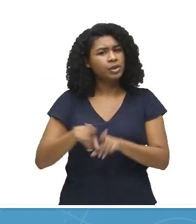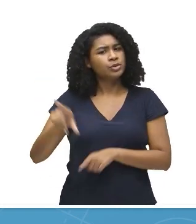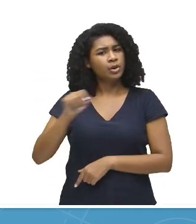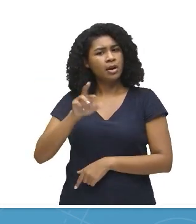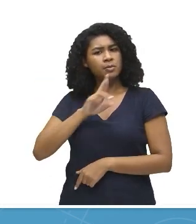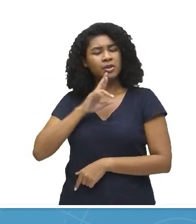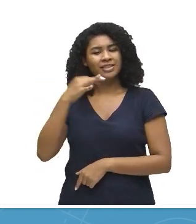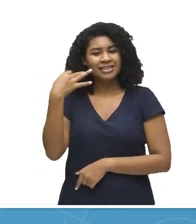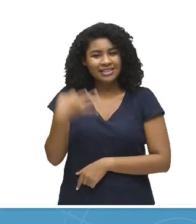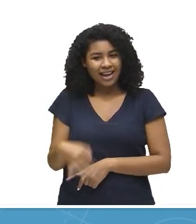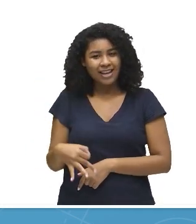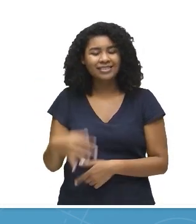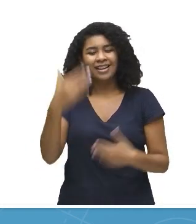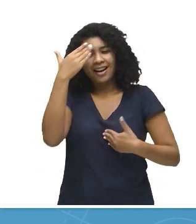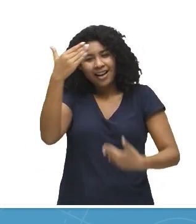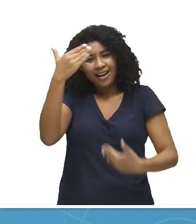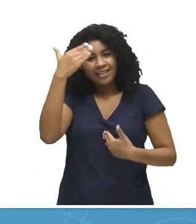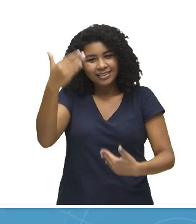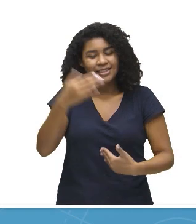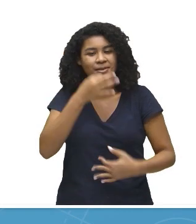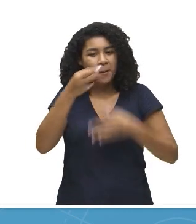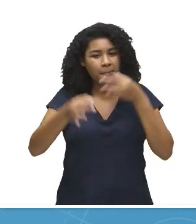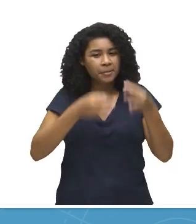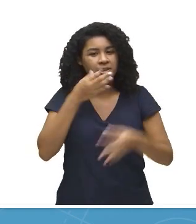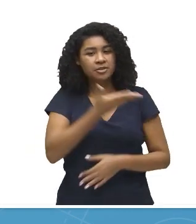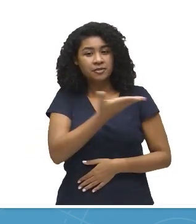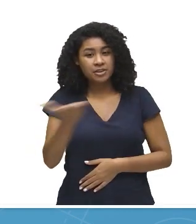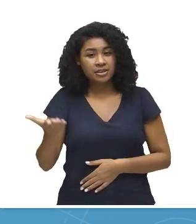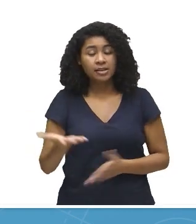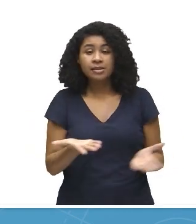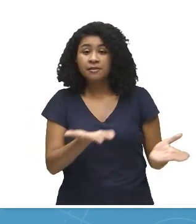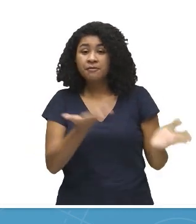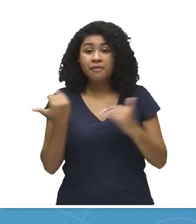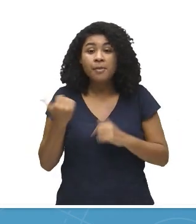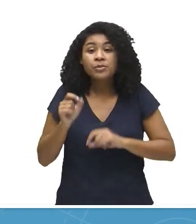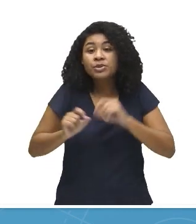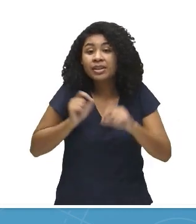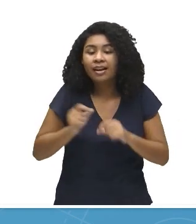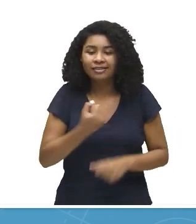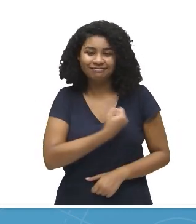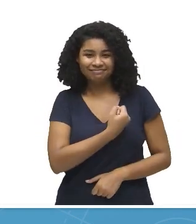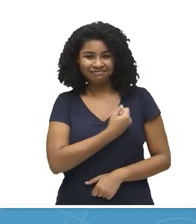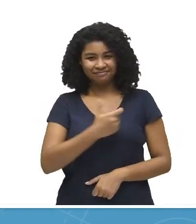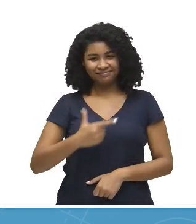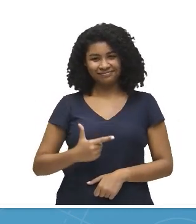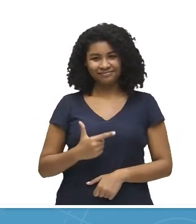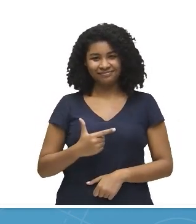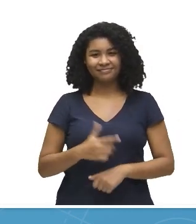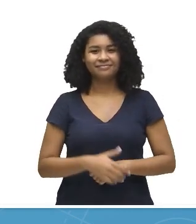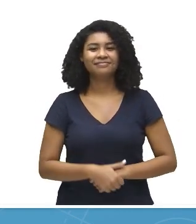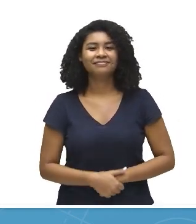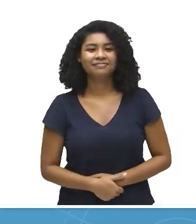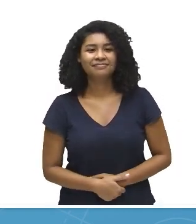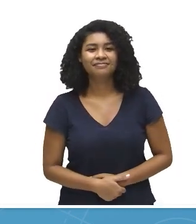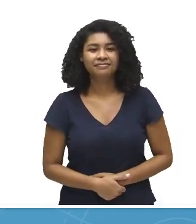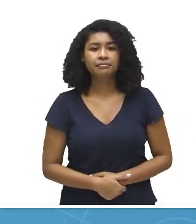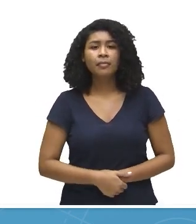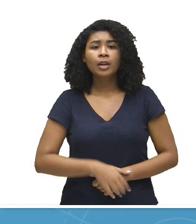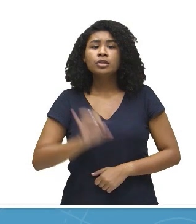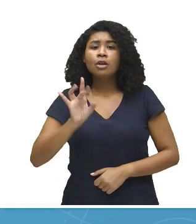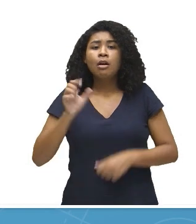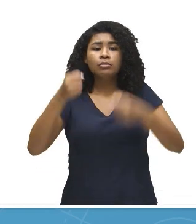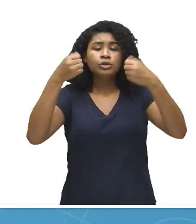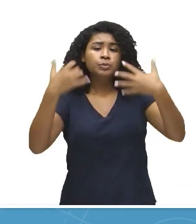aí a participação. Vamos agora para a segunda questão, onde você iria apenas aí descrever